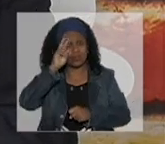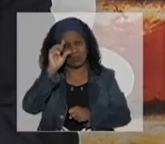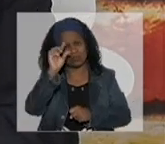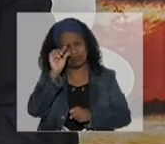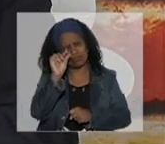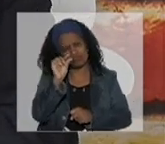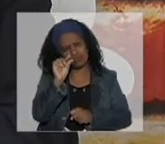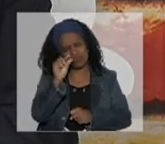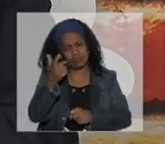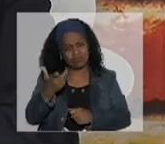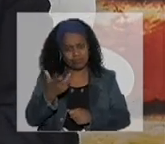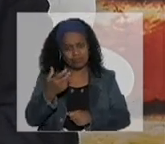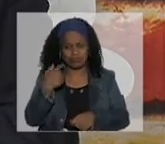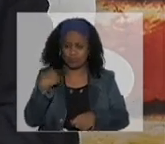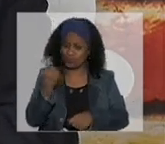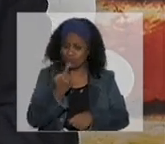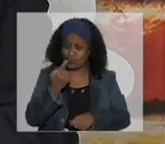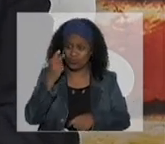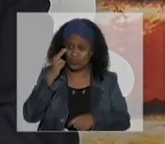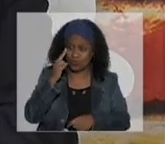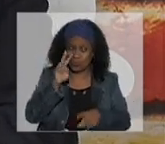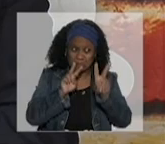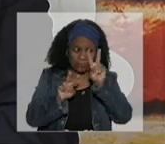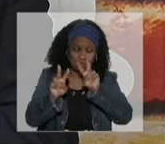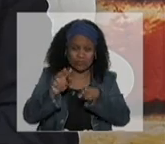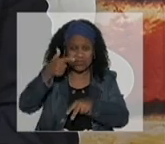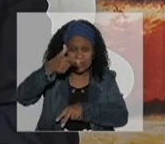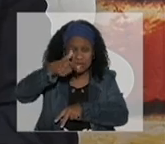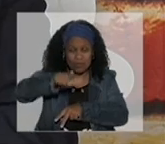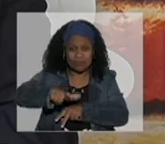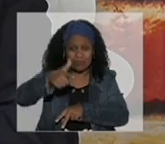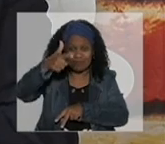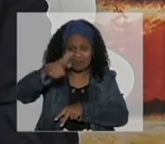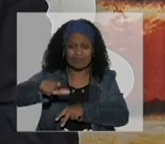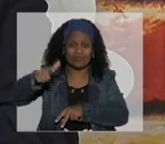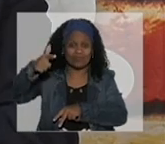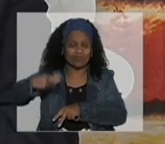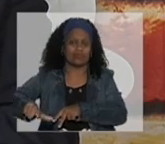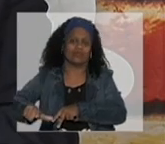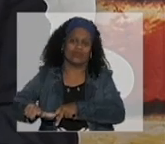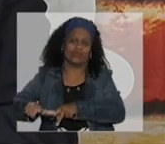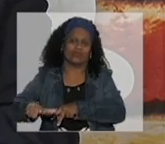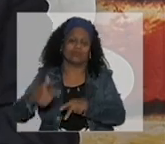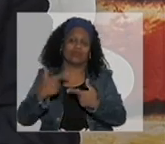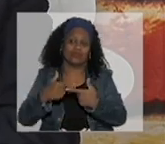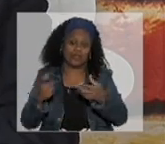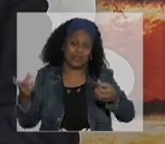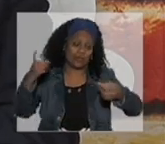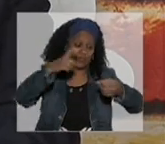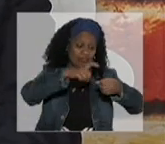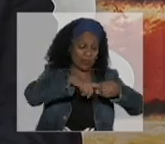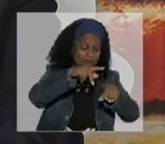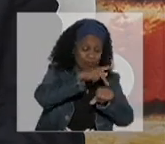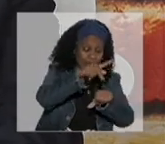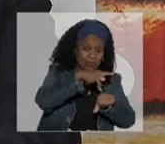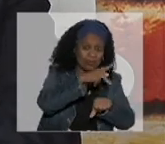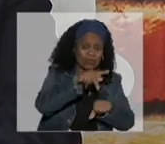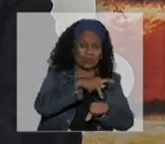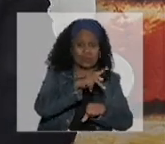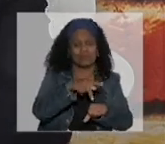muito curto, a gente está vendo tudo isso sob risco, com a volta